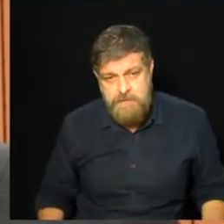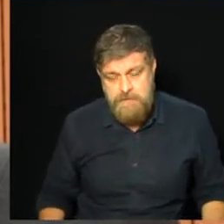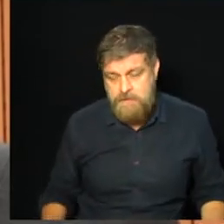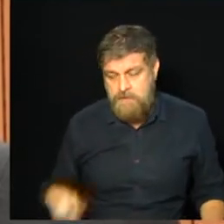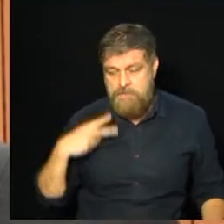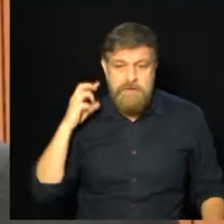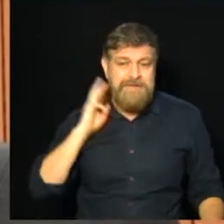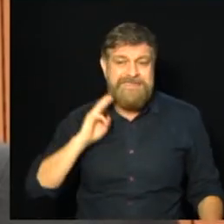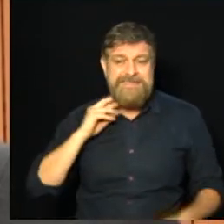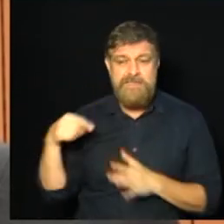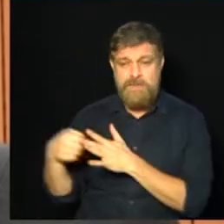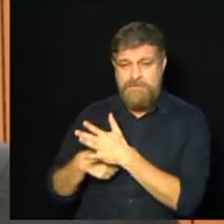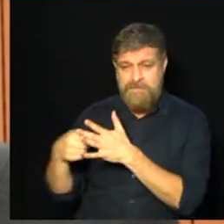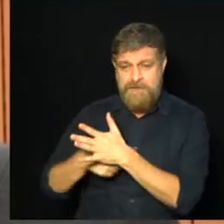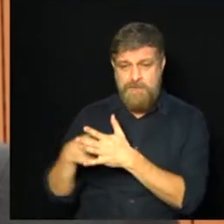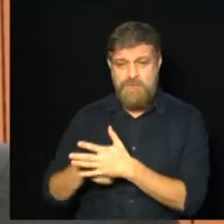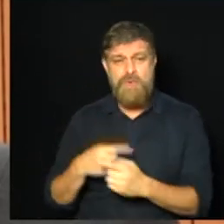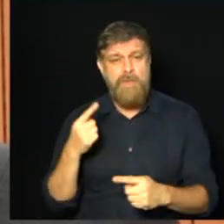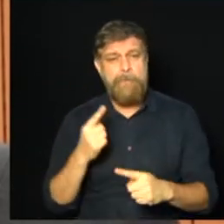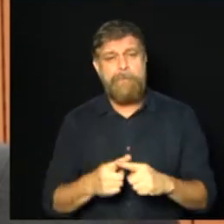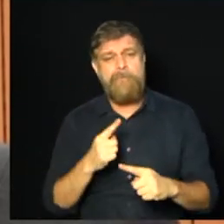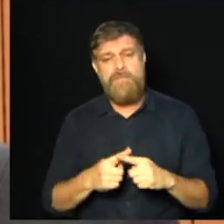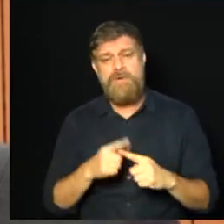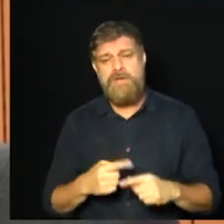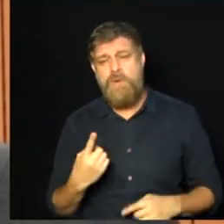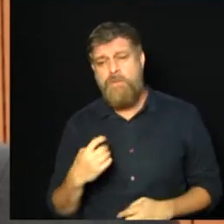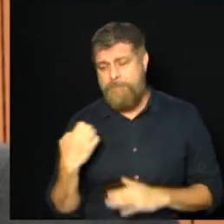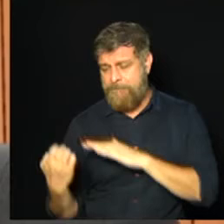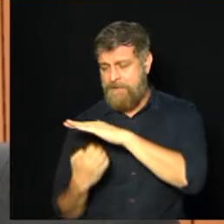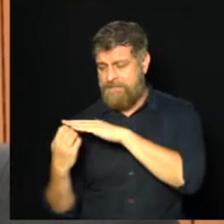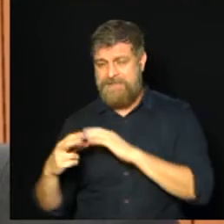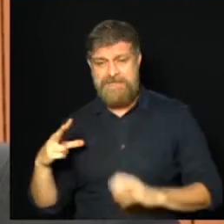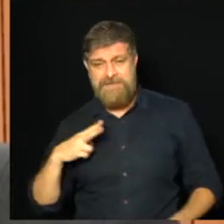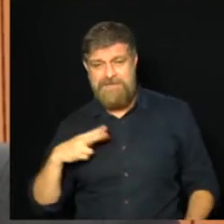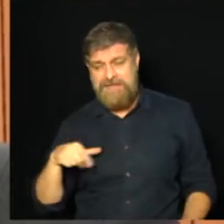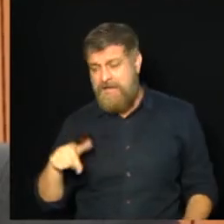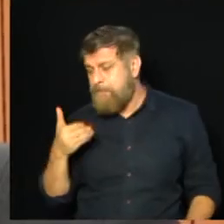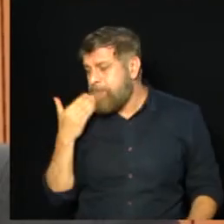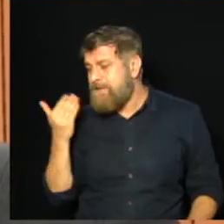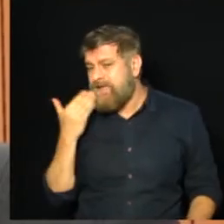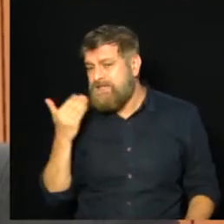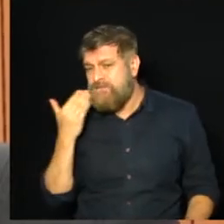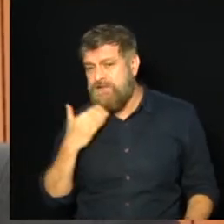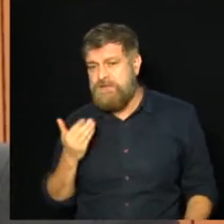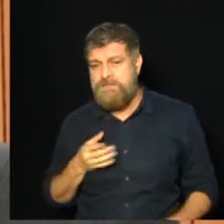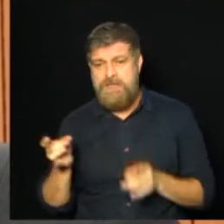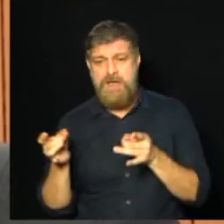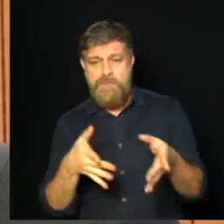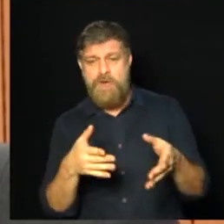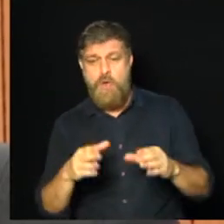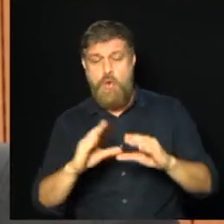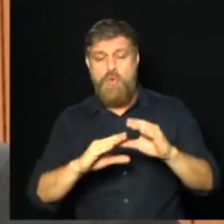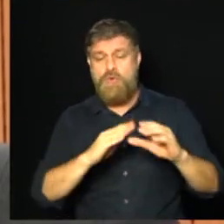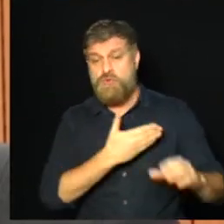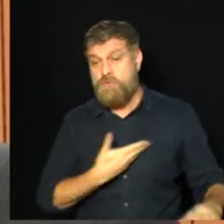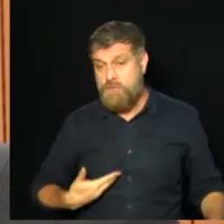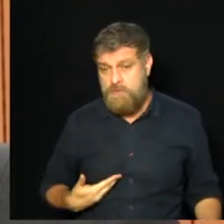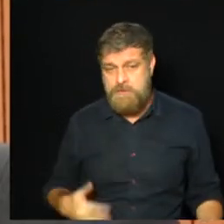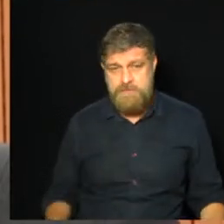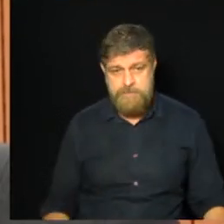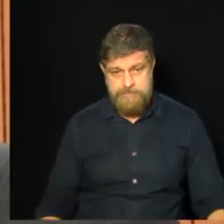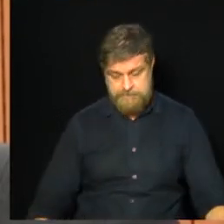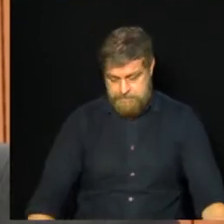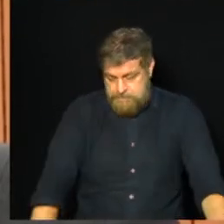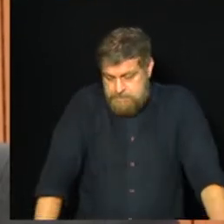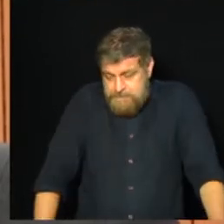Cecílio perguntou sobre por que uma empresa privada tem mais facilidade em deixar do que um concurso público. Eu acho assim,